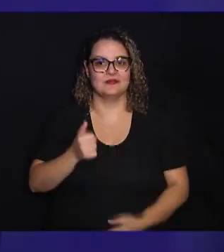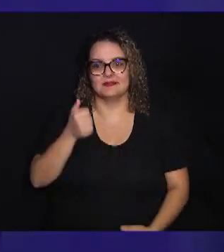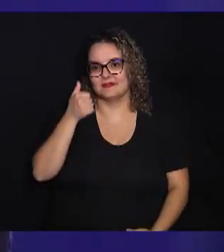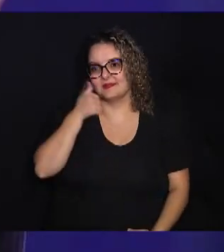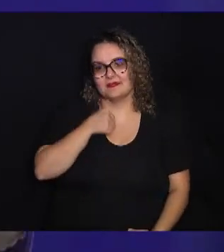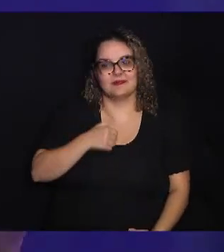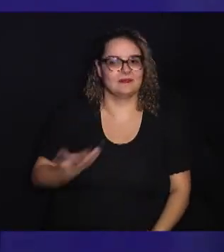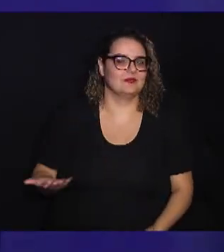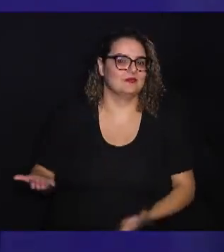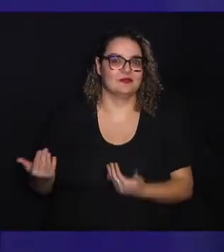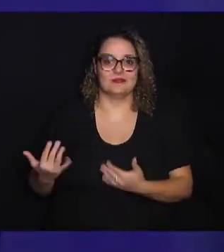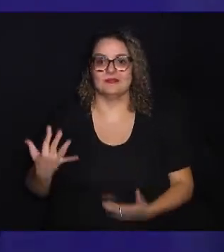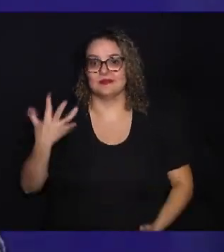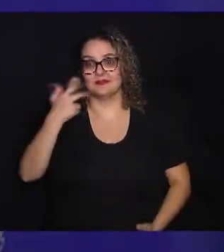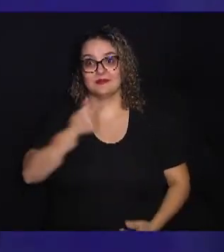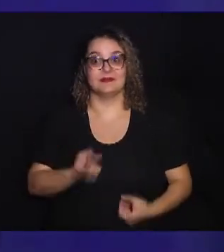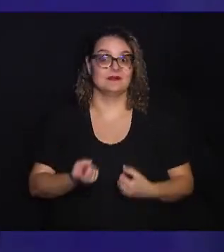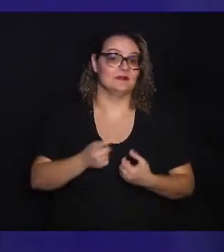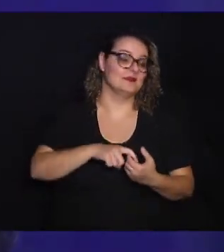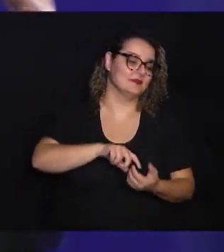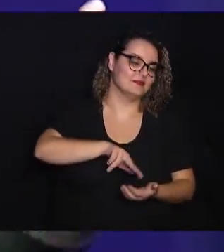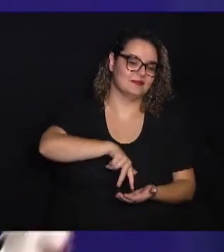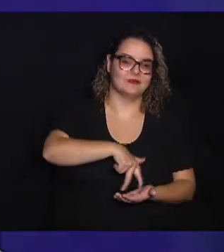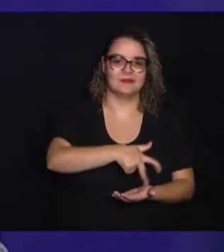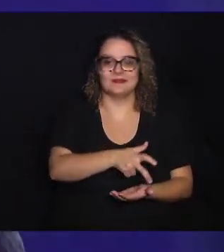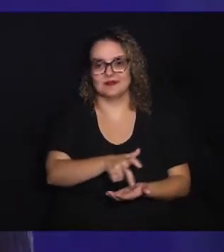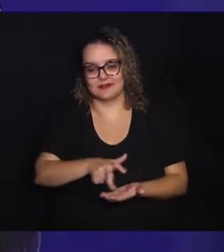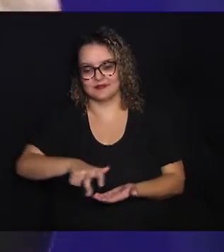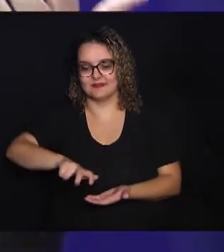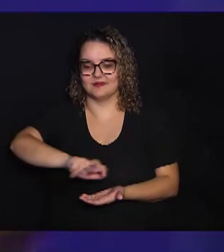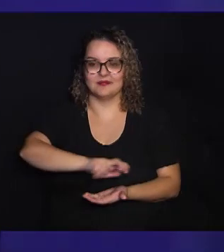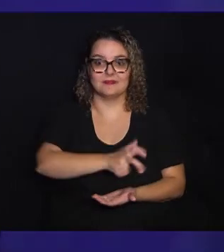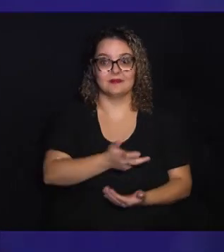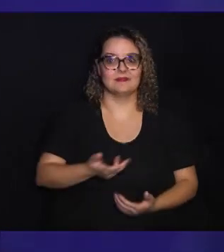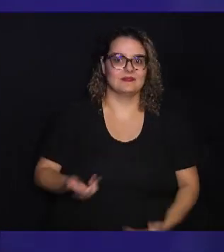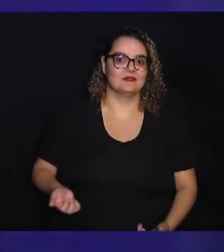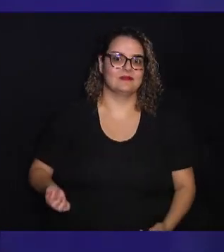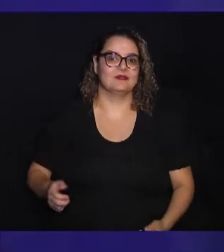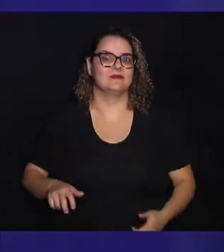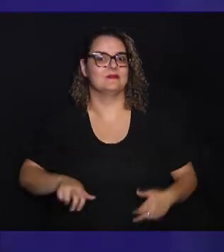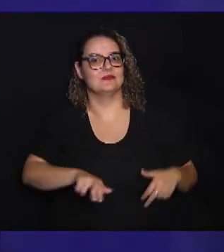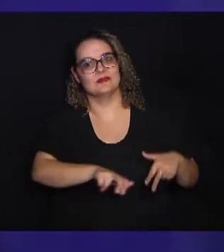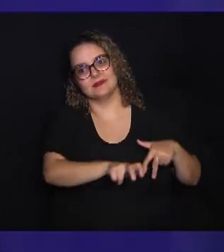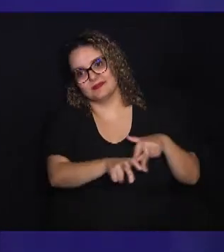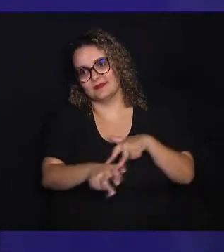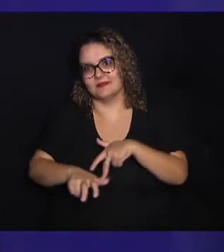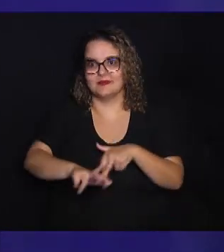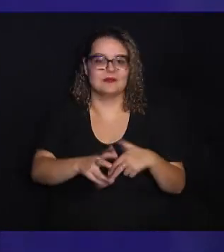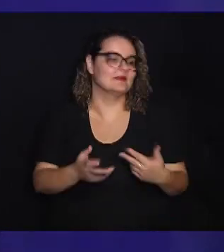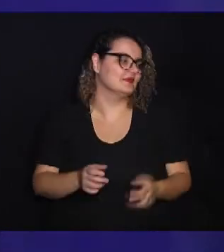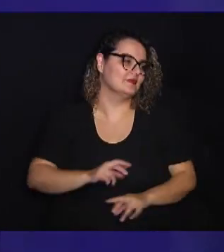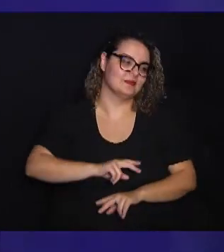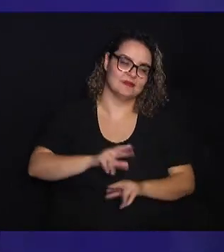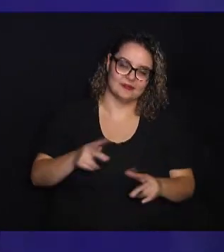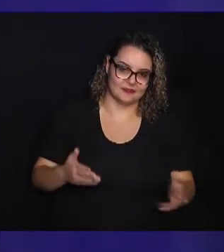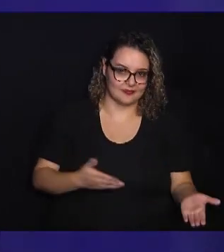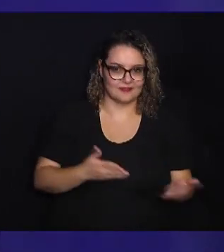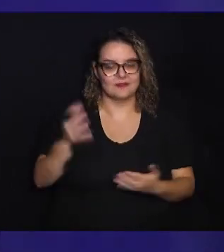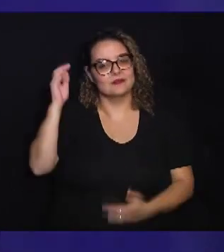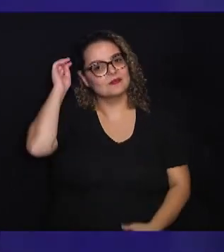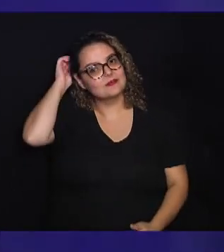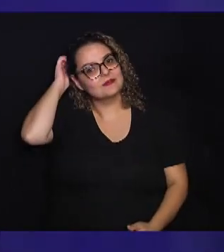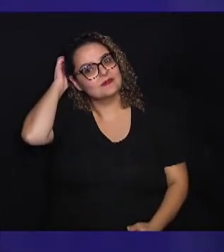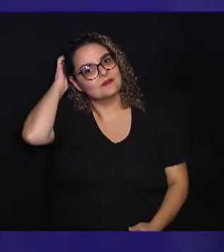moça linda e voltou a dançar, e essa dupla fez muitas apresentações, então isso também foi